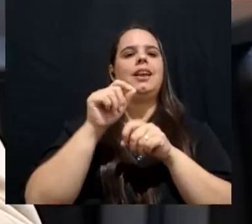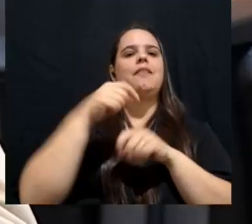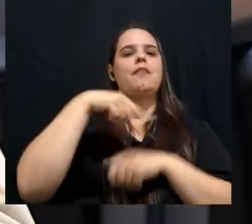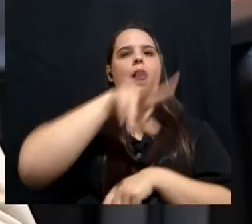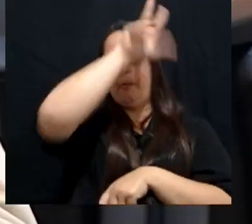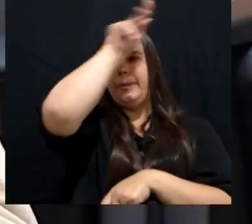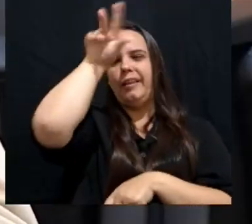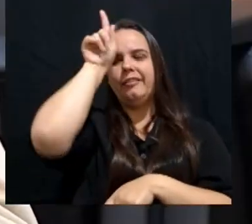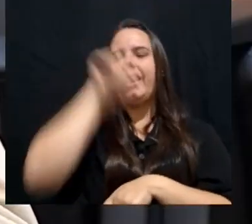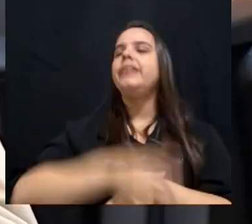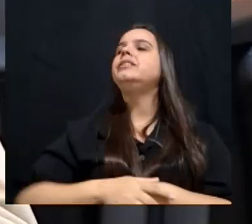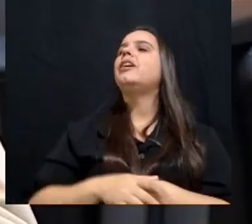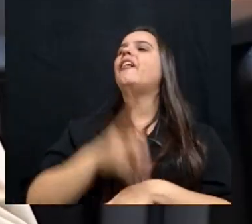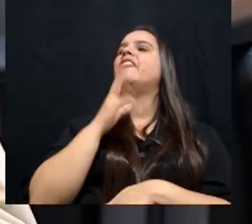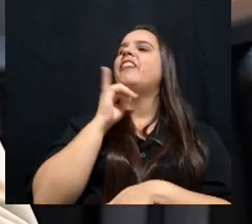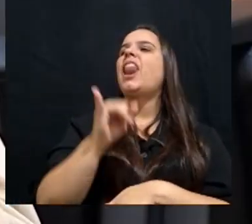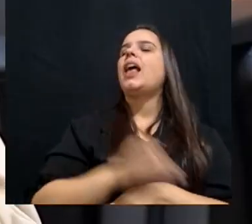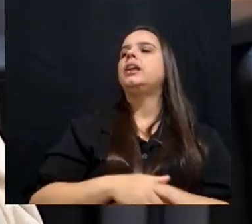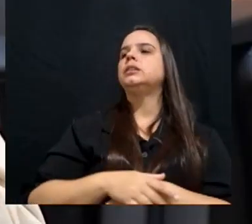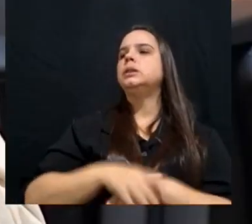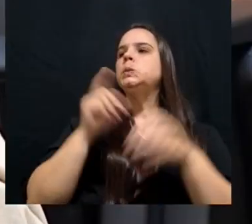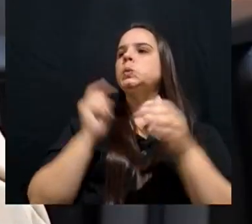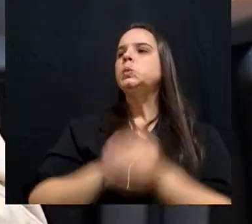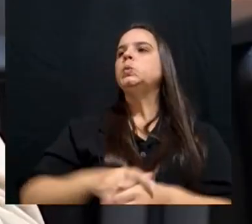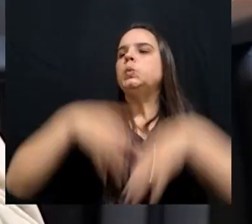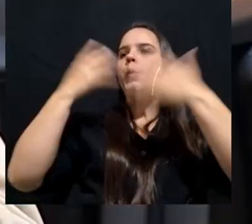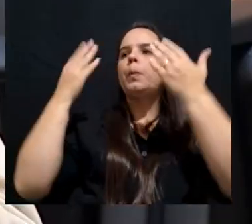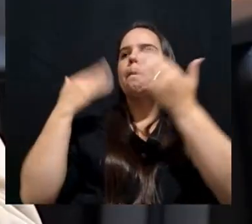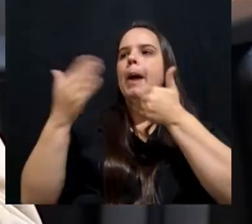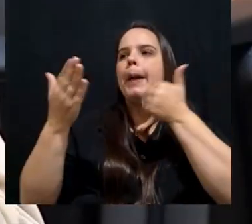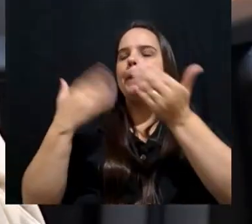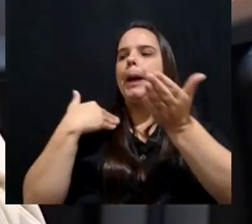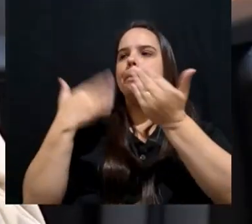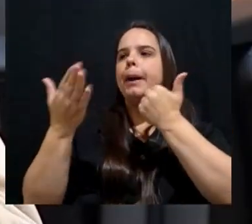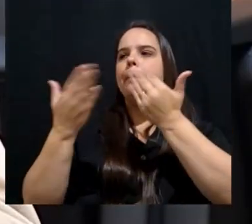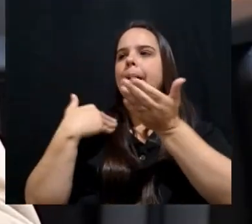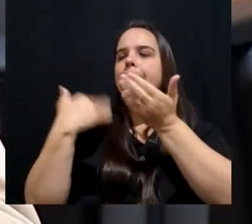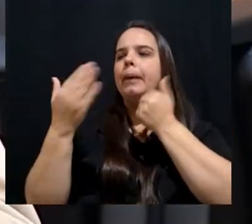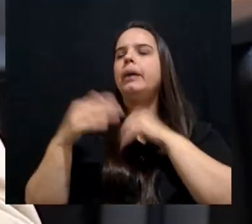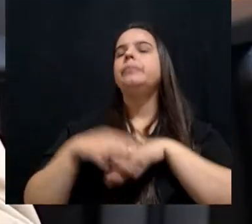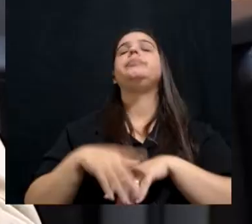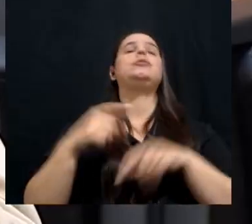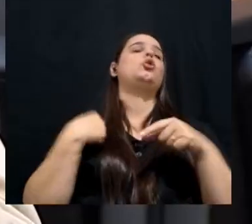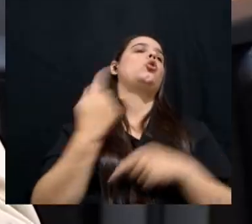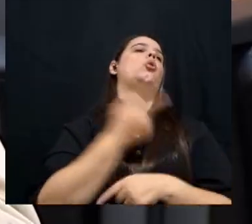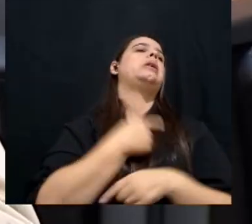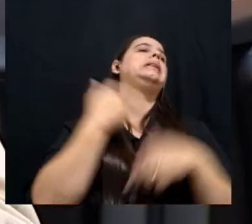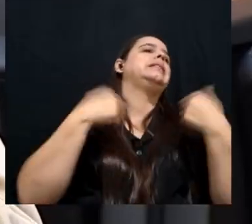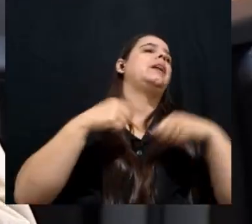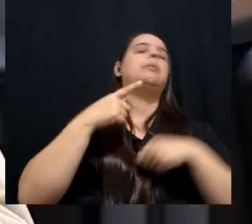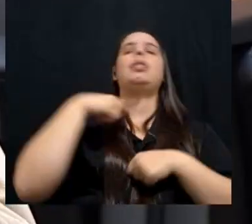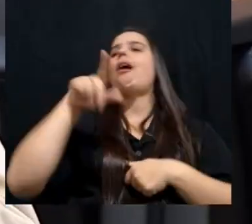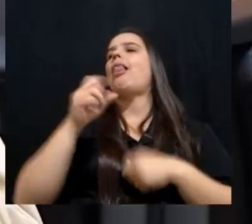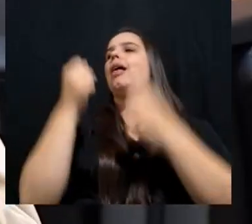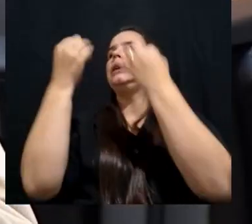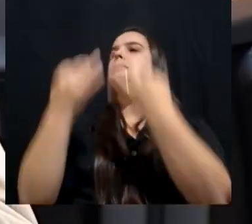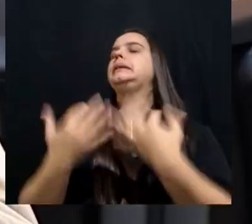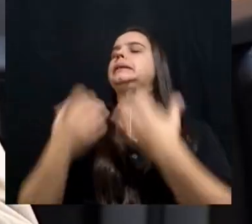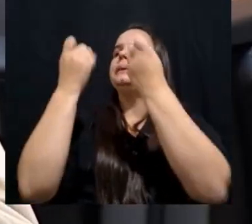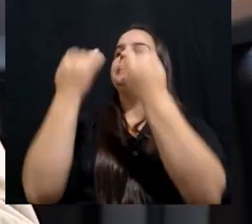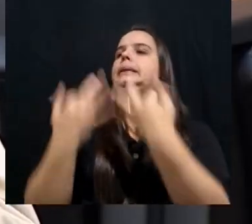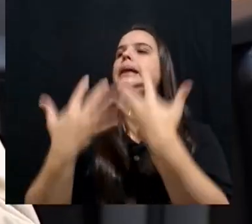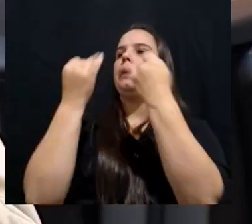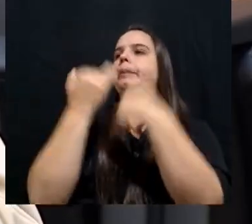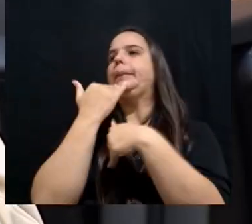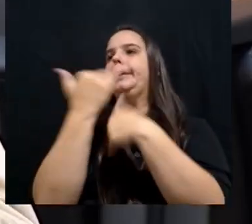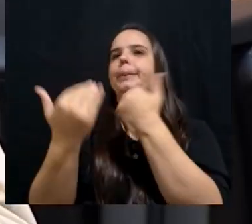Essa função a gente também faz. Sempre a gente está lá usando a nossa influência, né? Porque, agora, falando